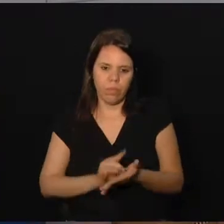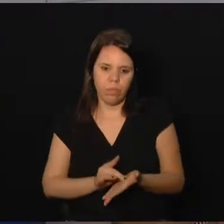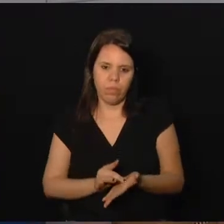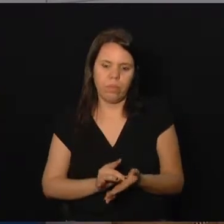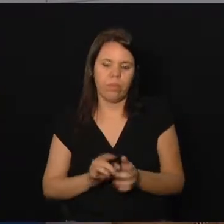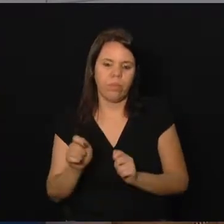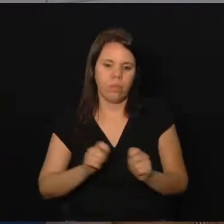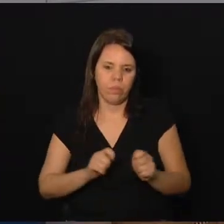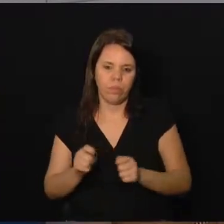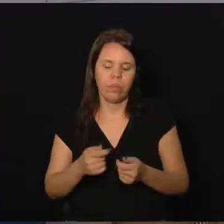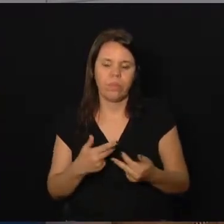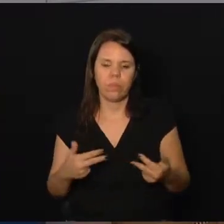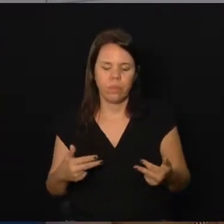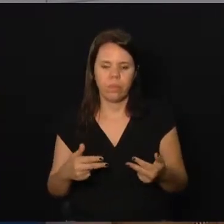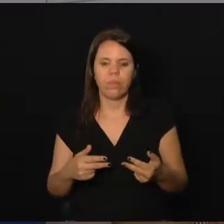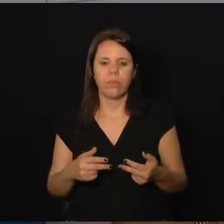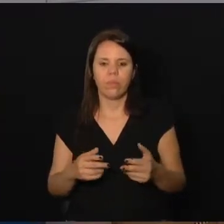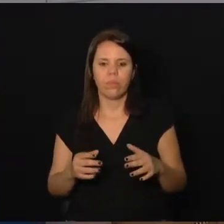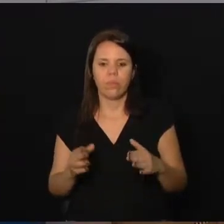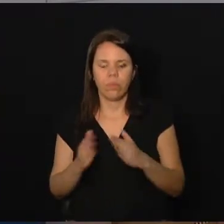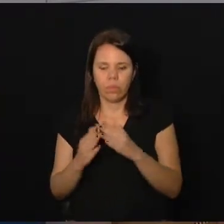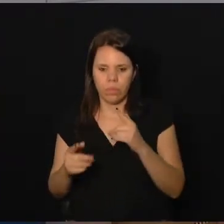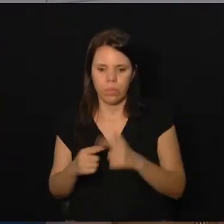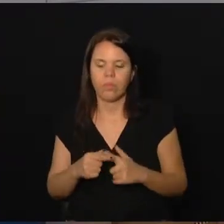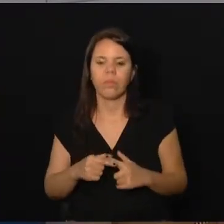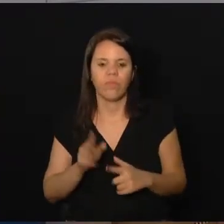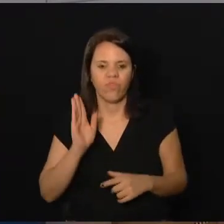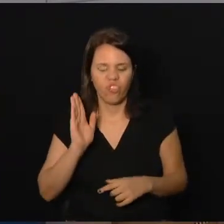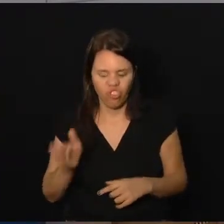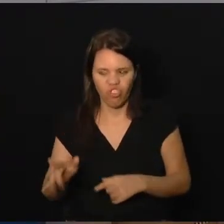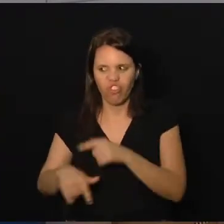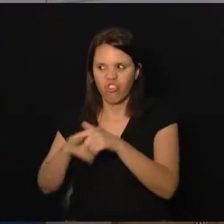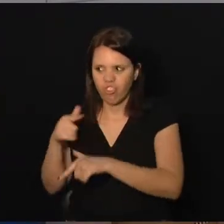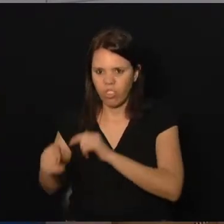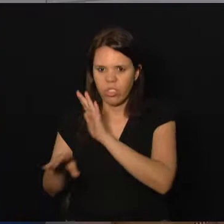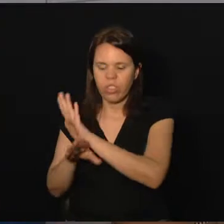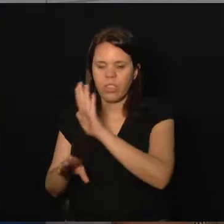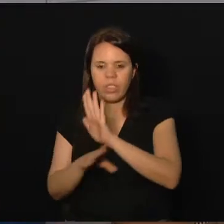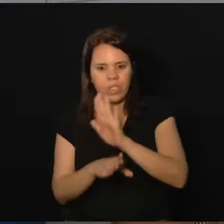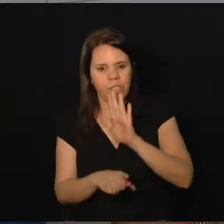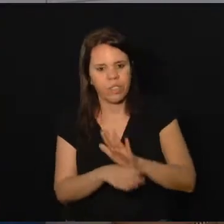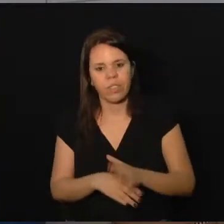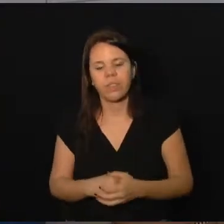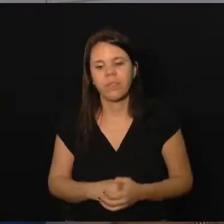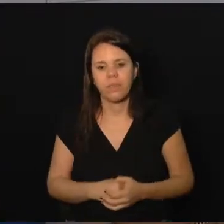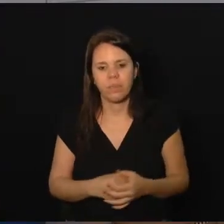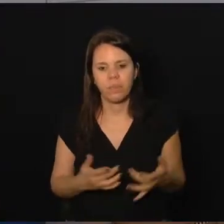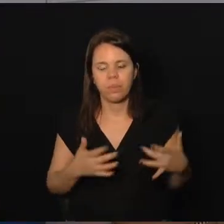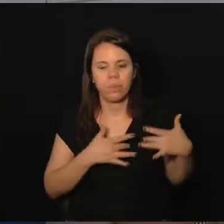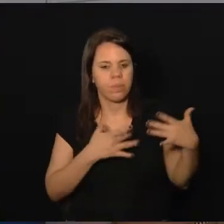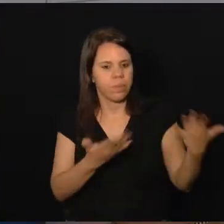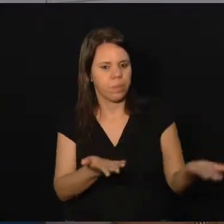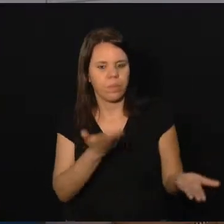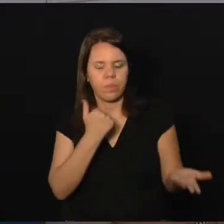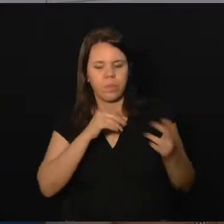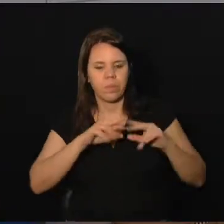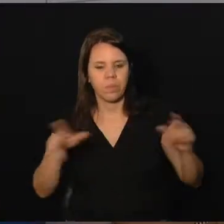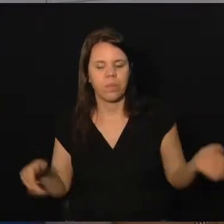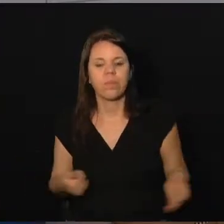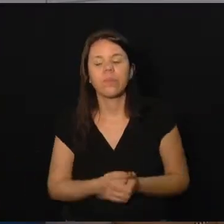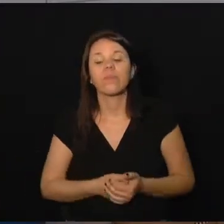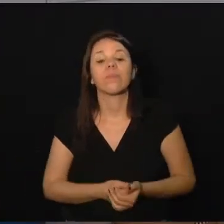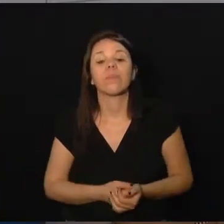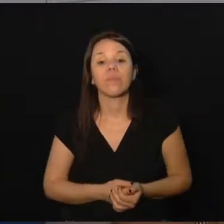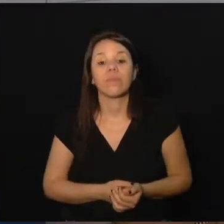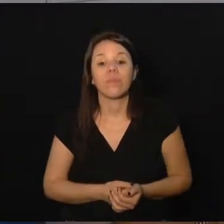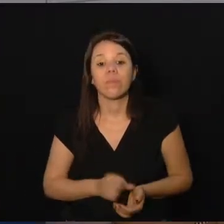organização das entidades, das igrejas que já operam, já ajudam, né, oferecem alimentos, se for